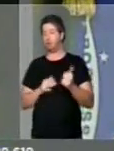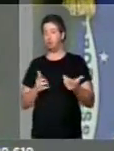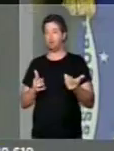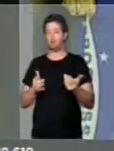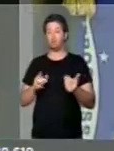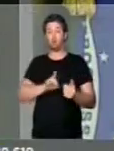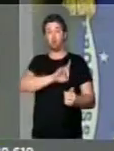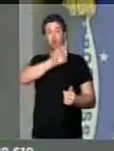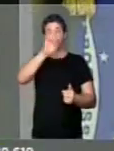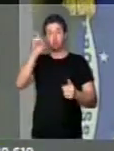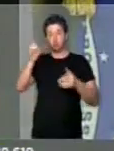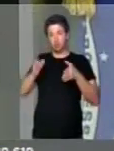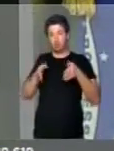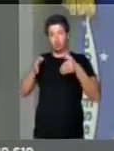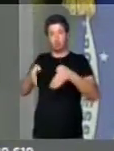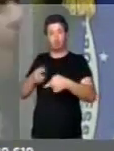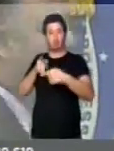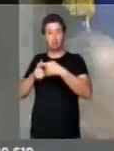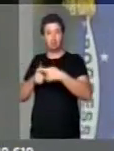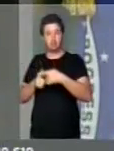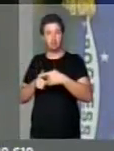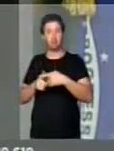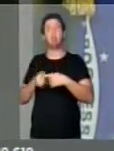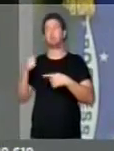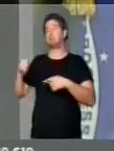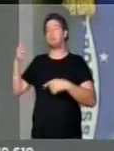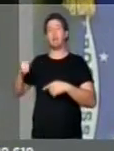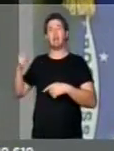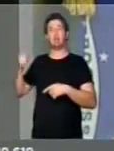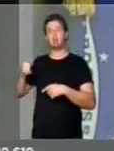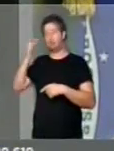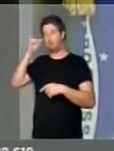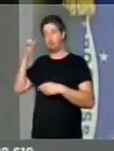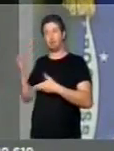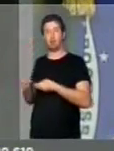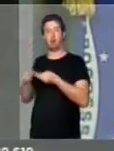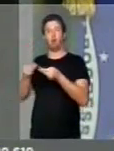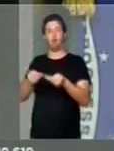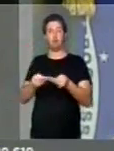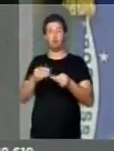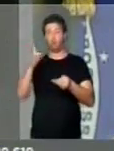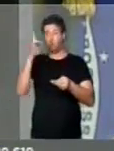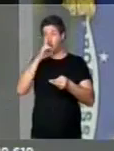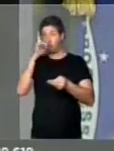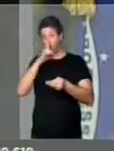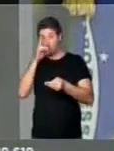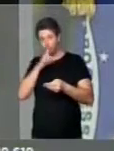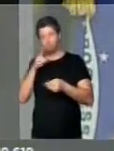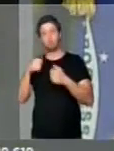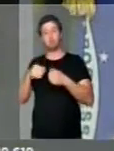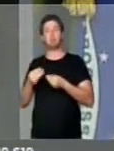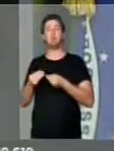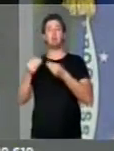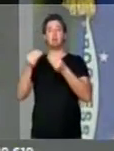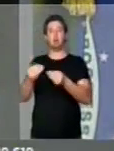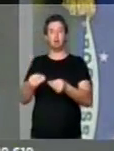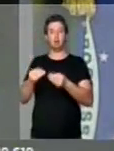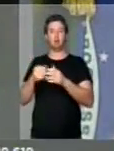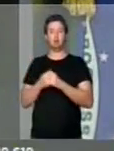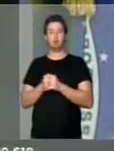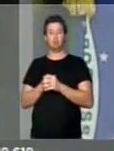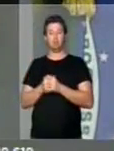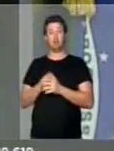do velório tem que tirar leite das vacas, até no domingo precisa alimentar as aves,